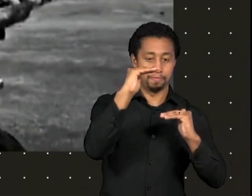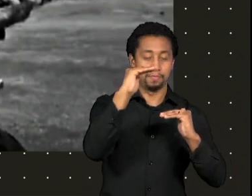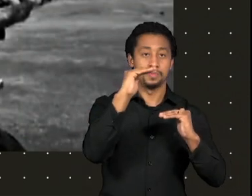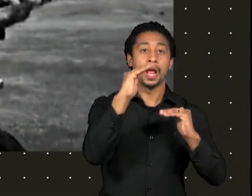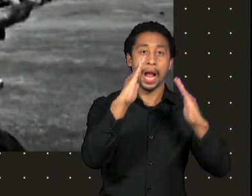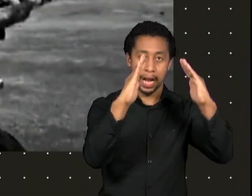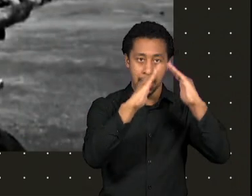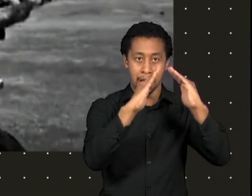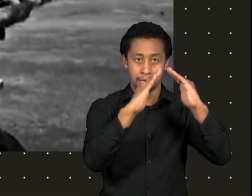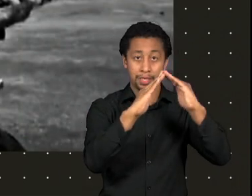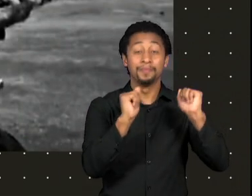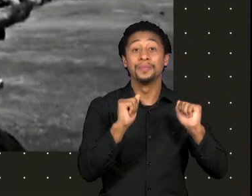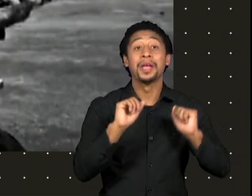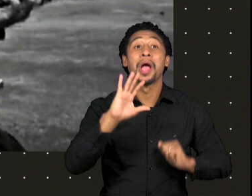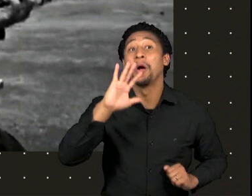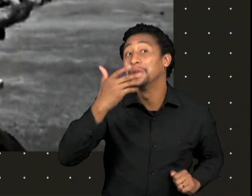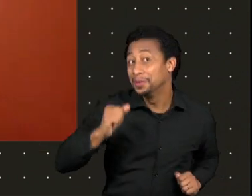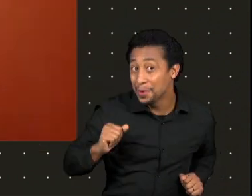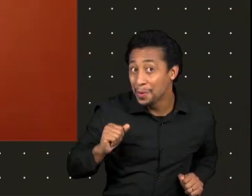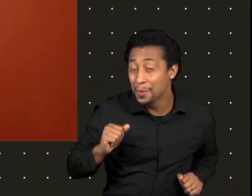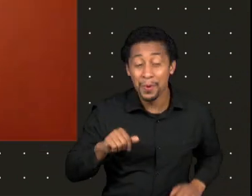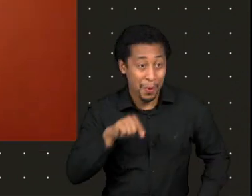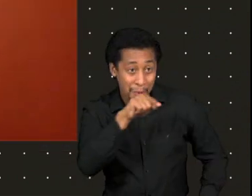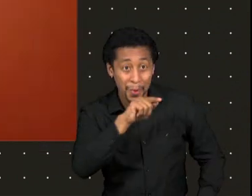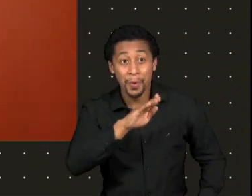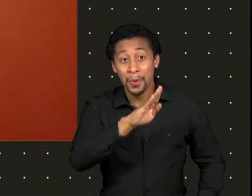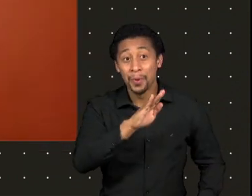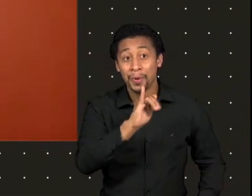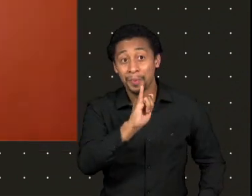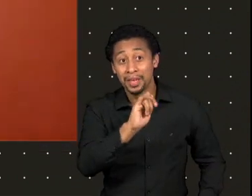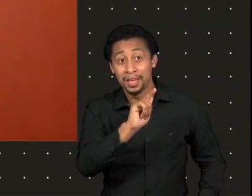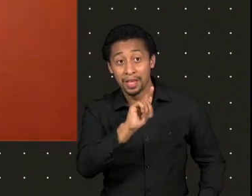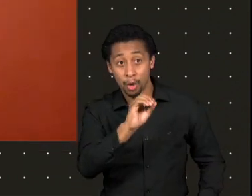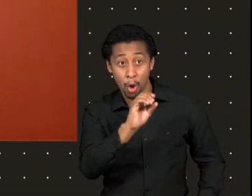E o Bigode já trabalhava com o Nelson Pereira. Então,